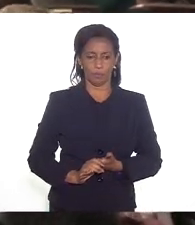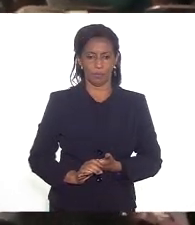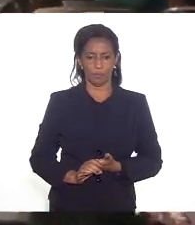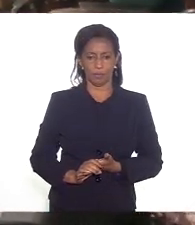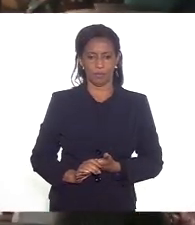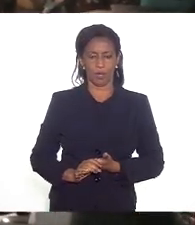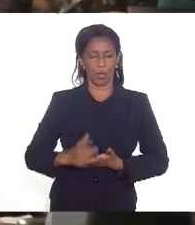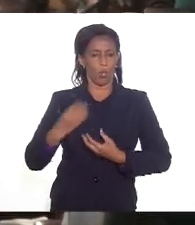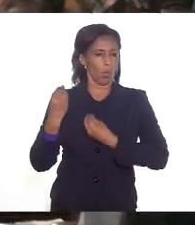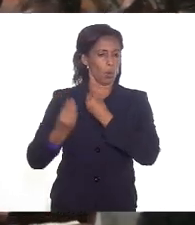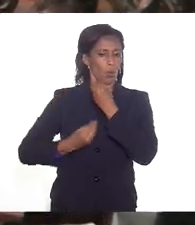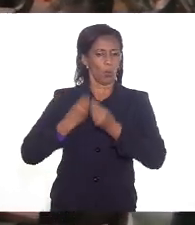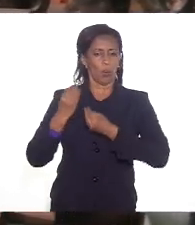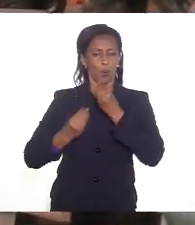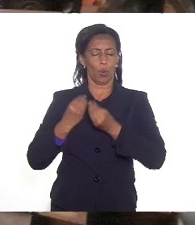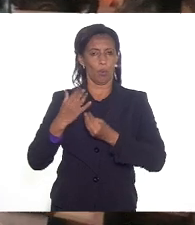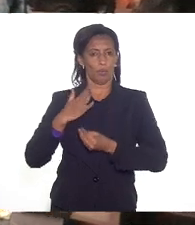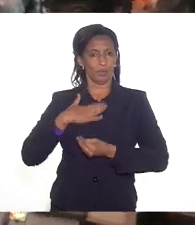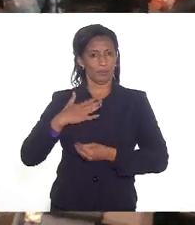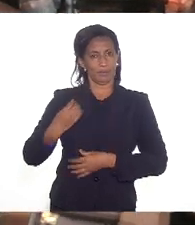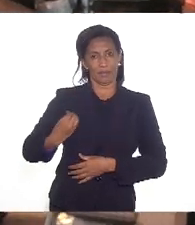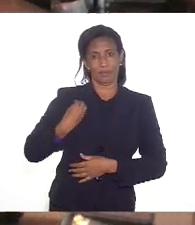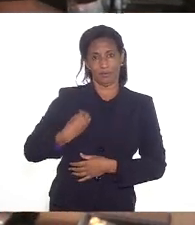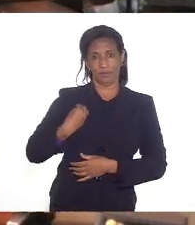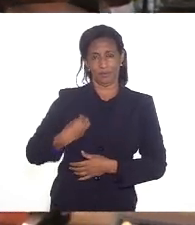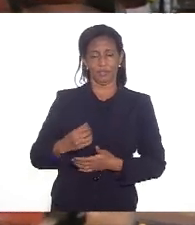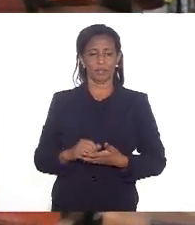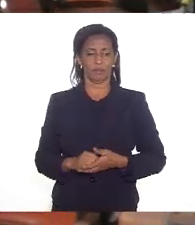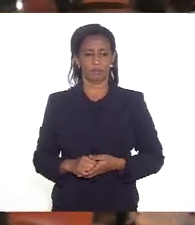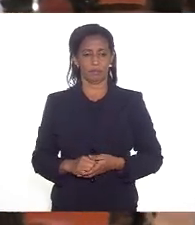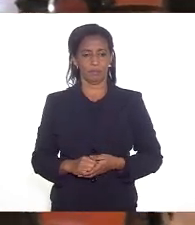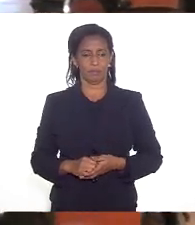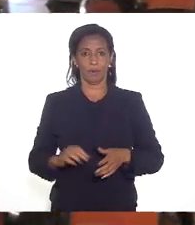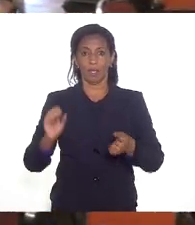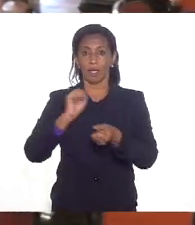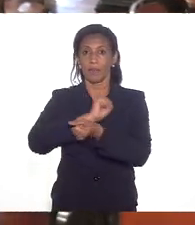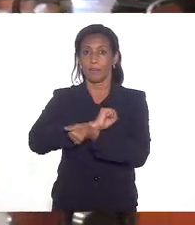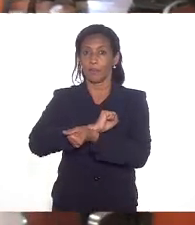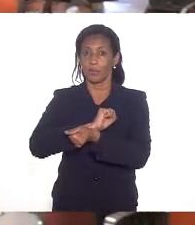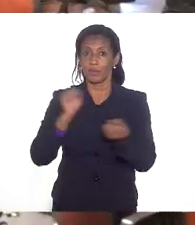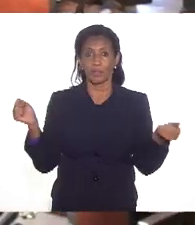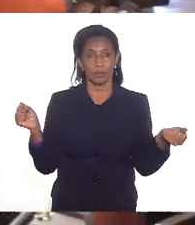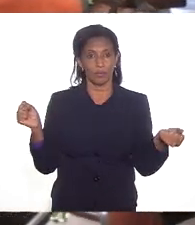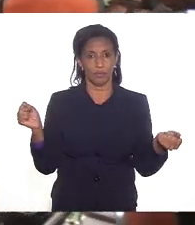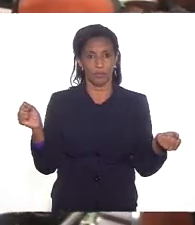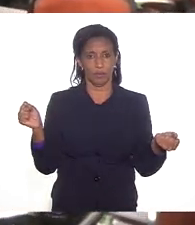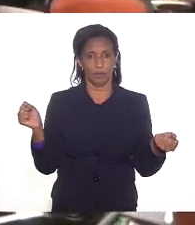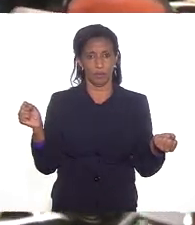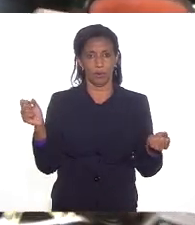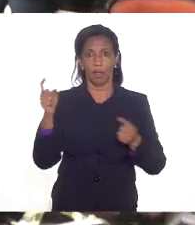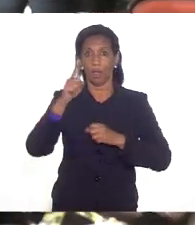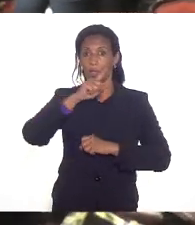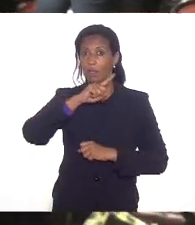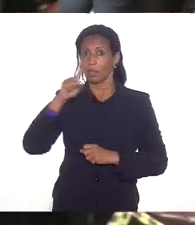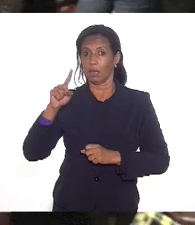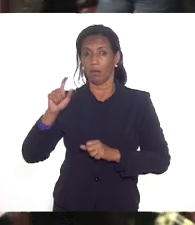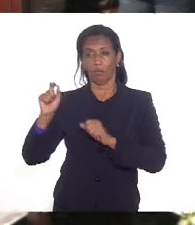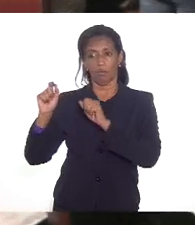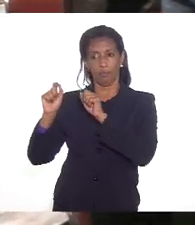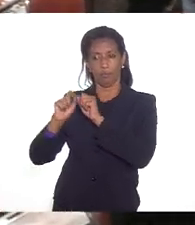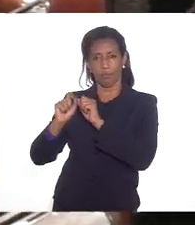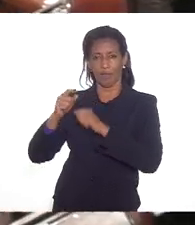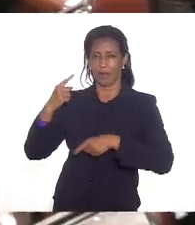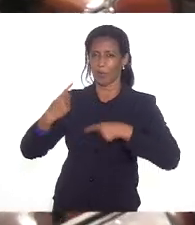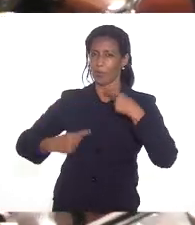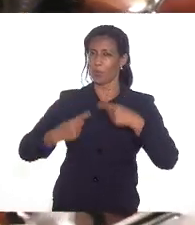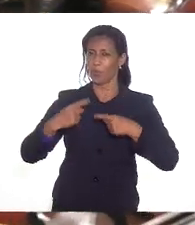da minha atuação e da minha vida é impossível não farão mais